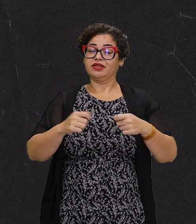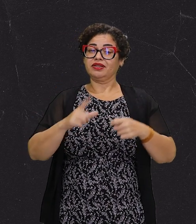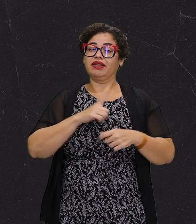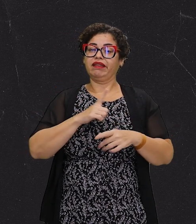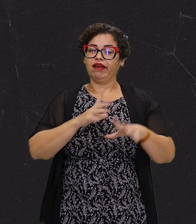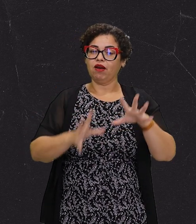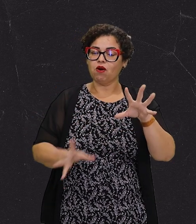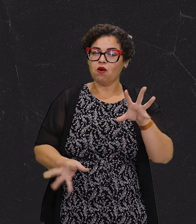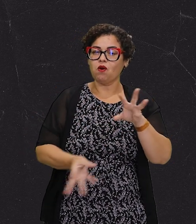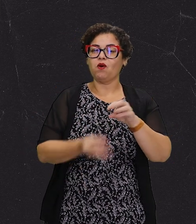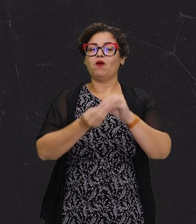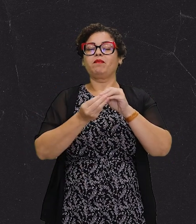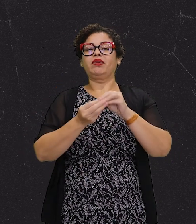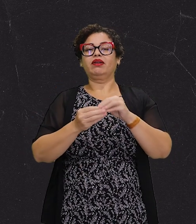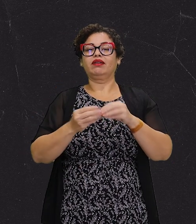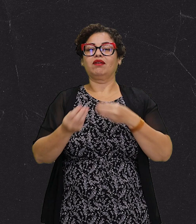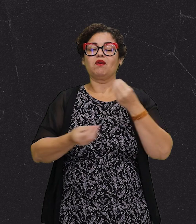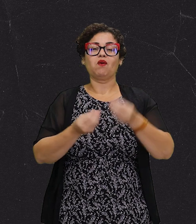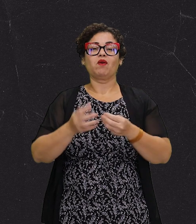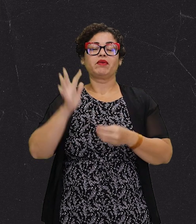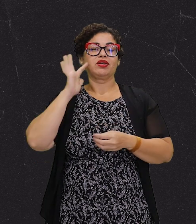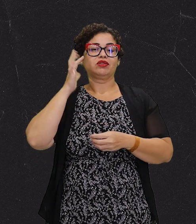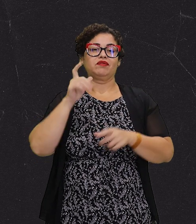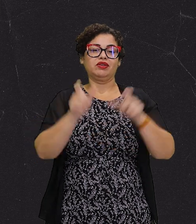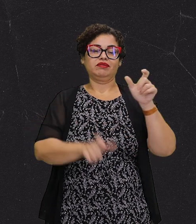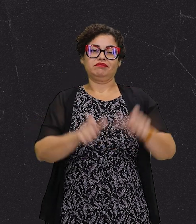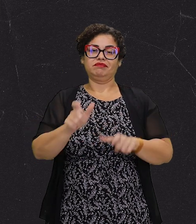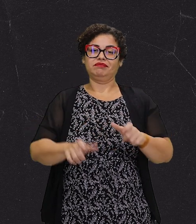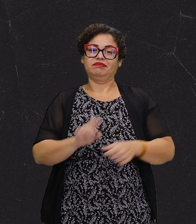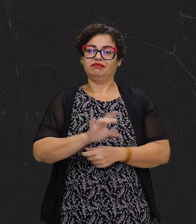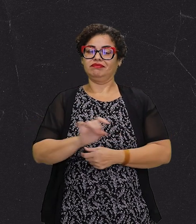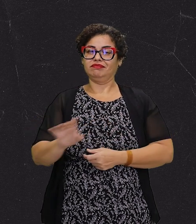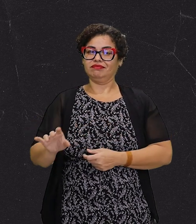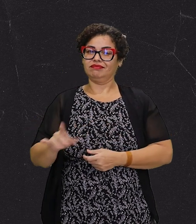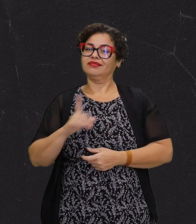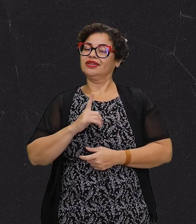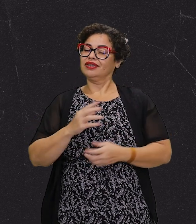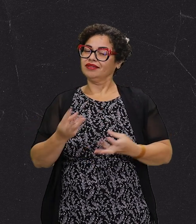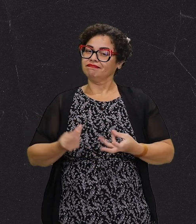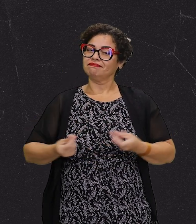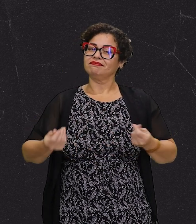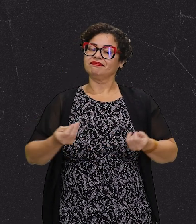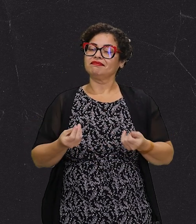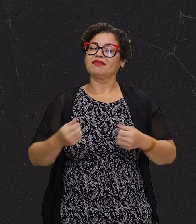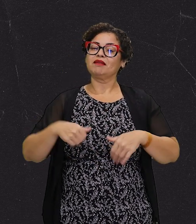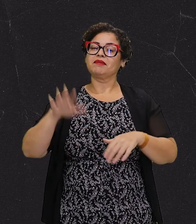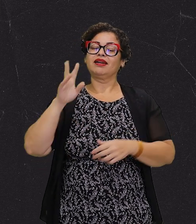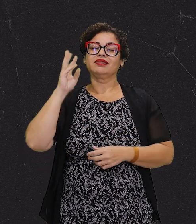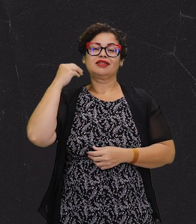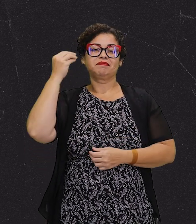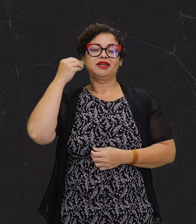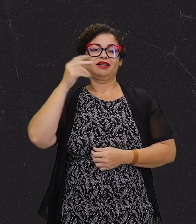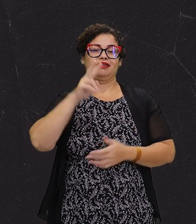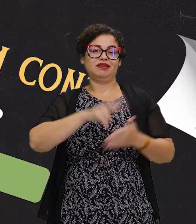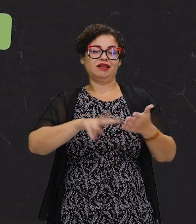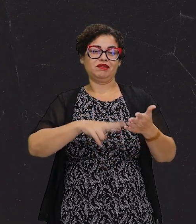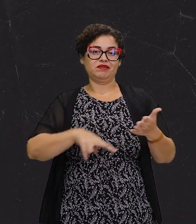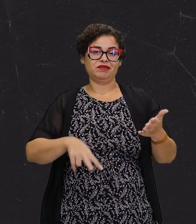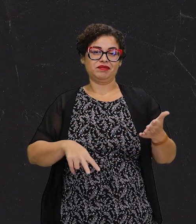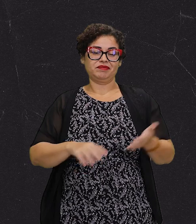deve complementar a trama e os personagens, enriquecendo a experiência do